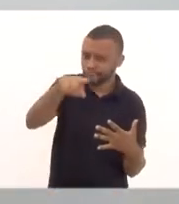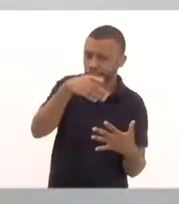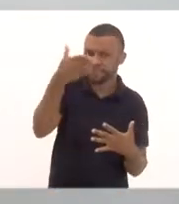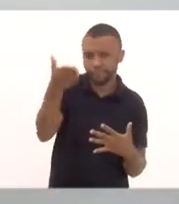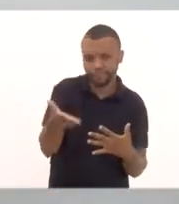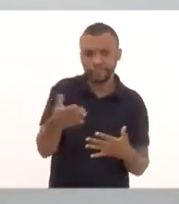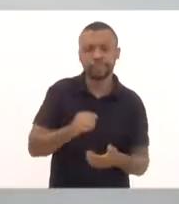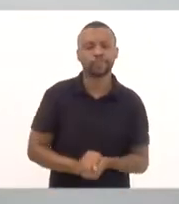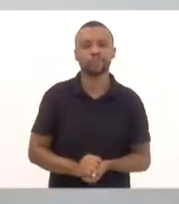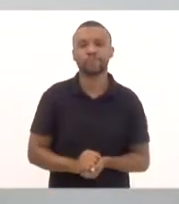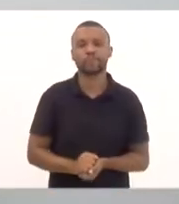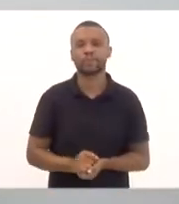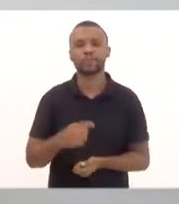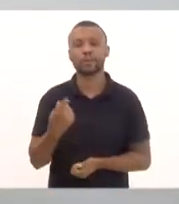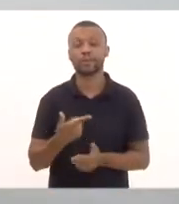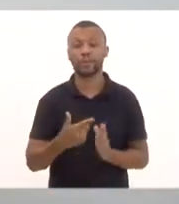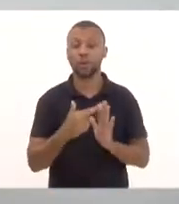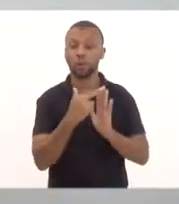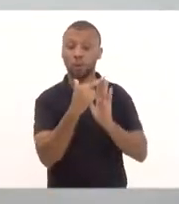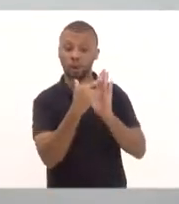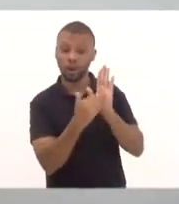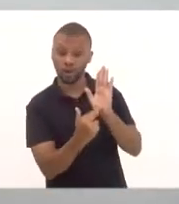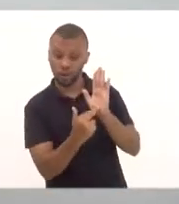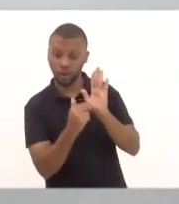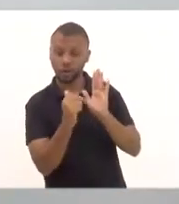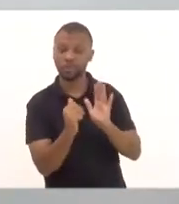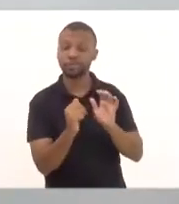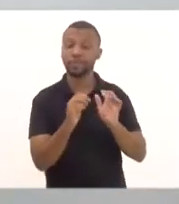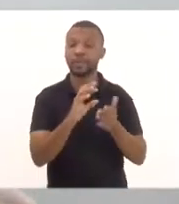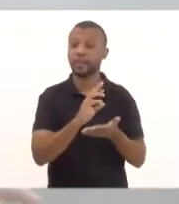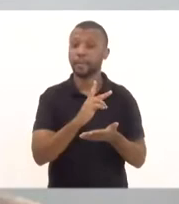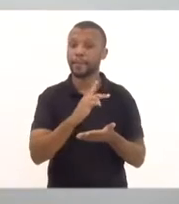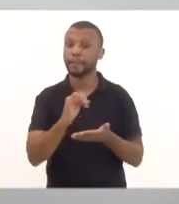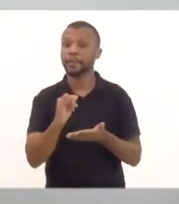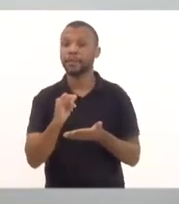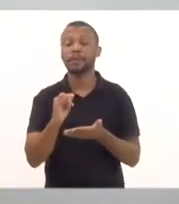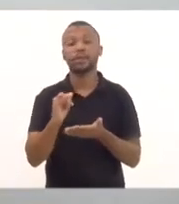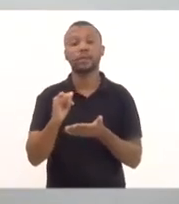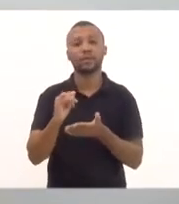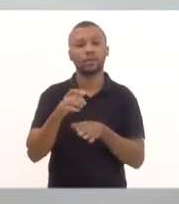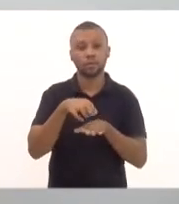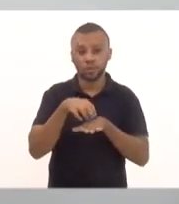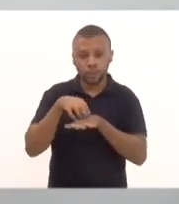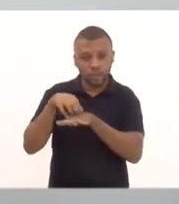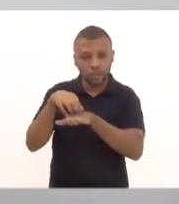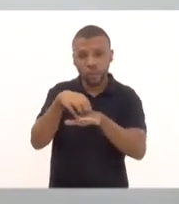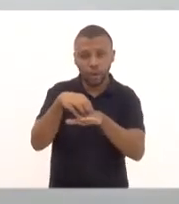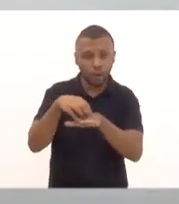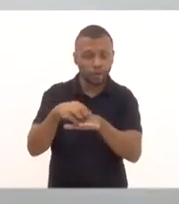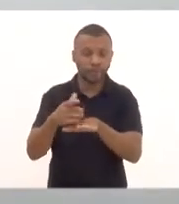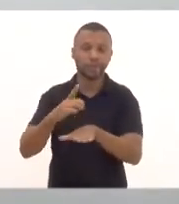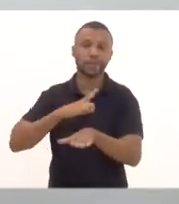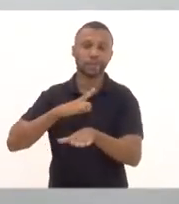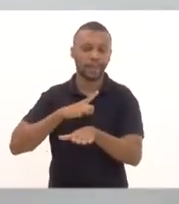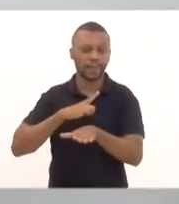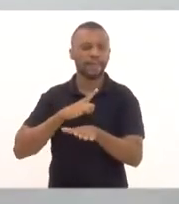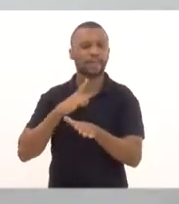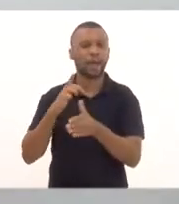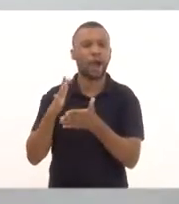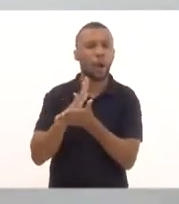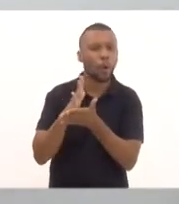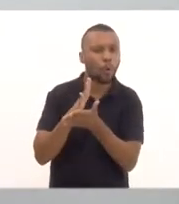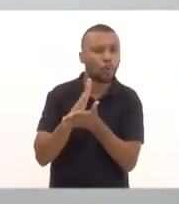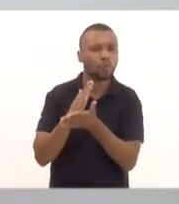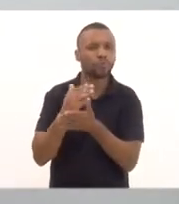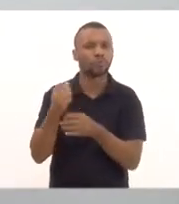o relatório da CPI dos transportes que teve nesta casa aconteceu nesta casa